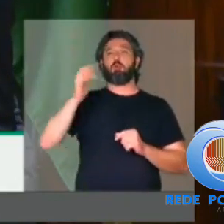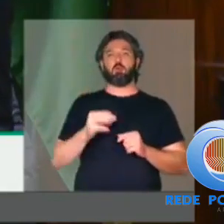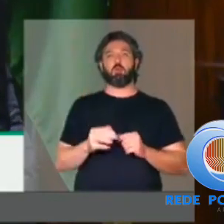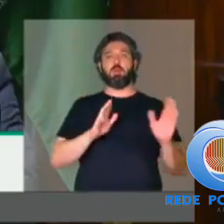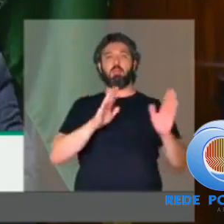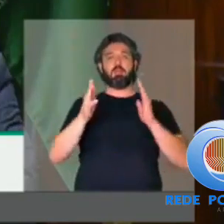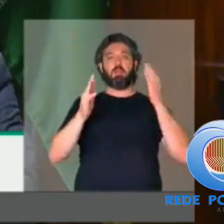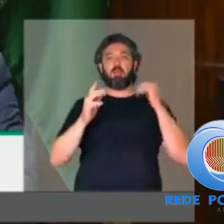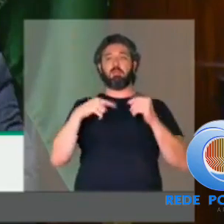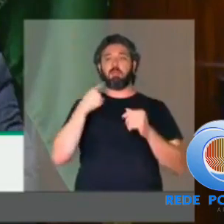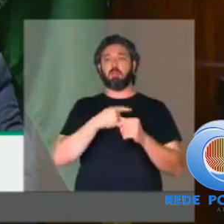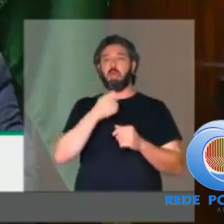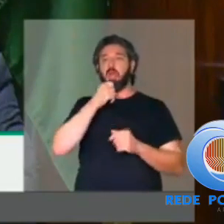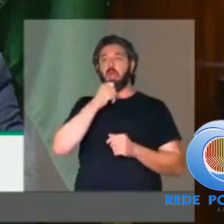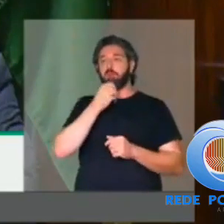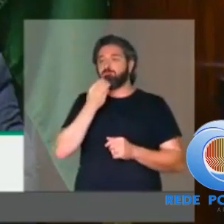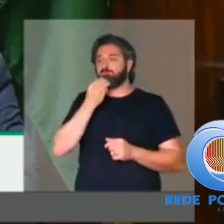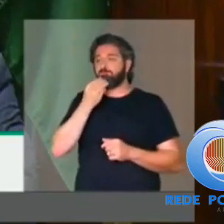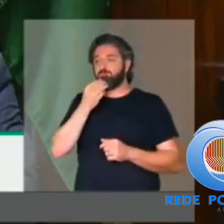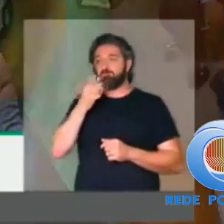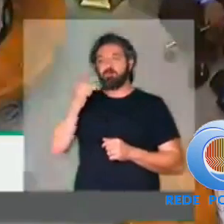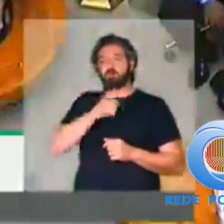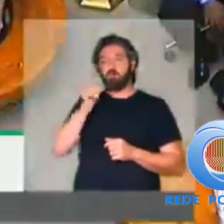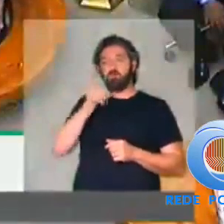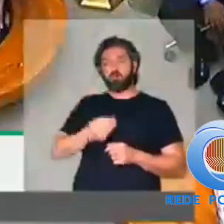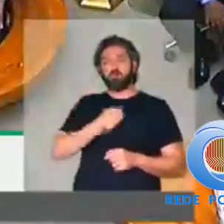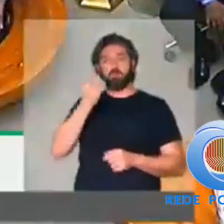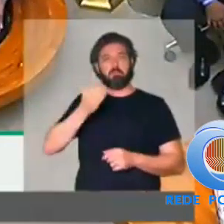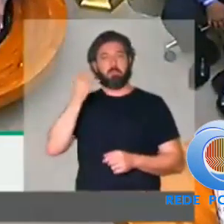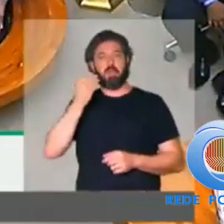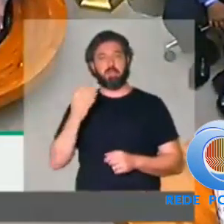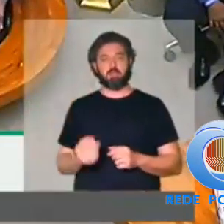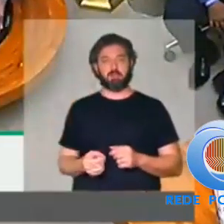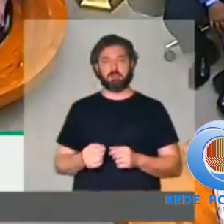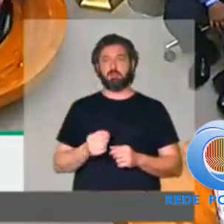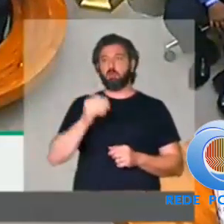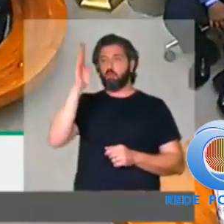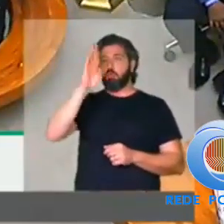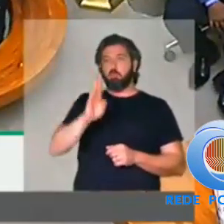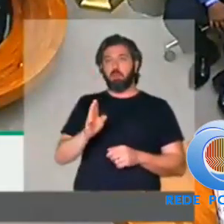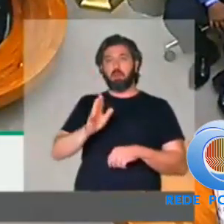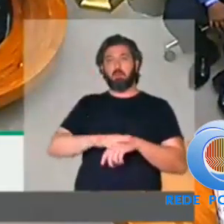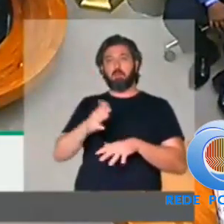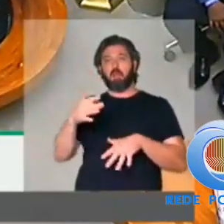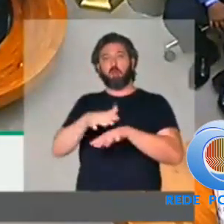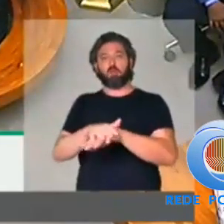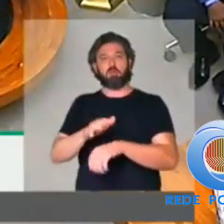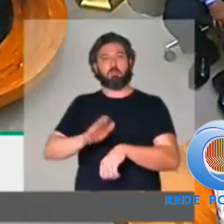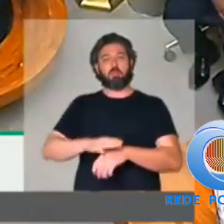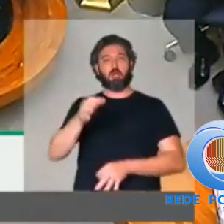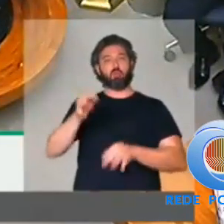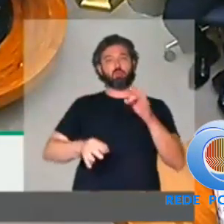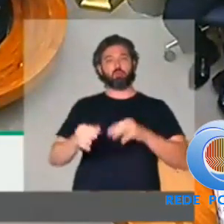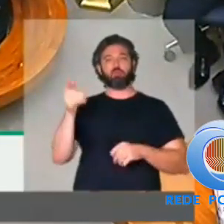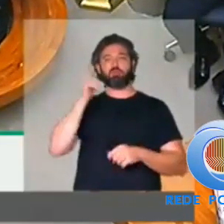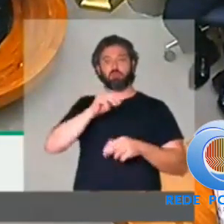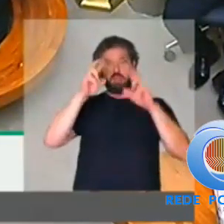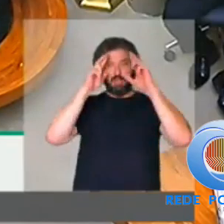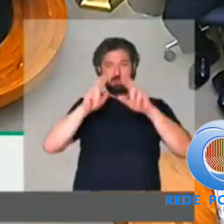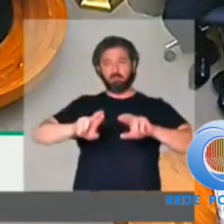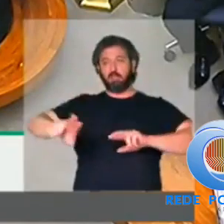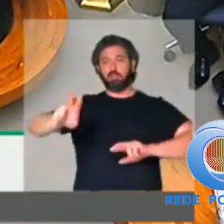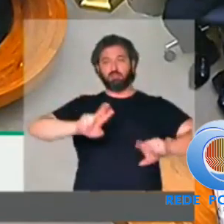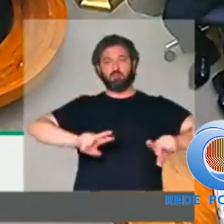de um tempo que nós não tivemos a oportunidade de viver, um tempo de um Brasil inclusivo, justo, que respeitasse